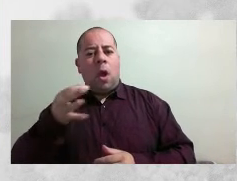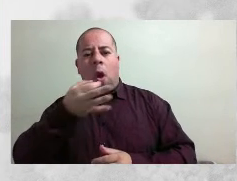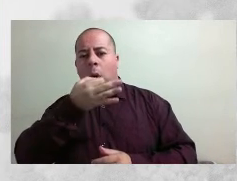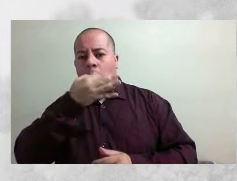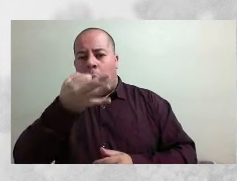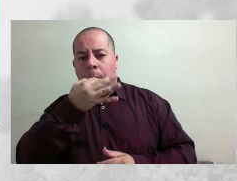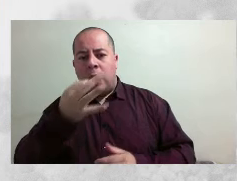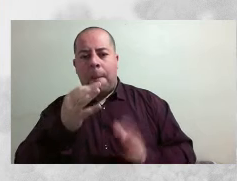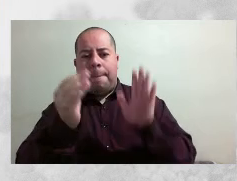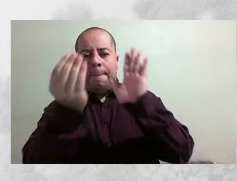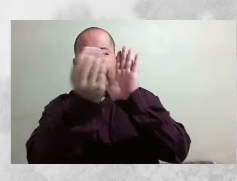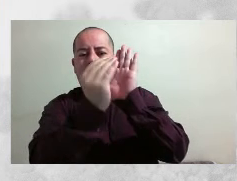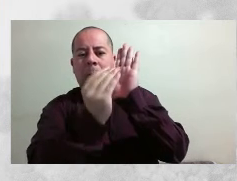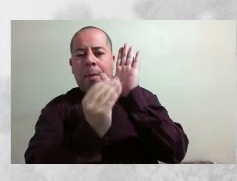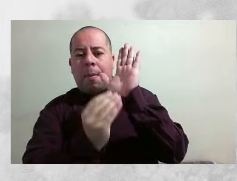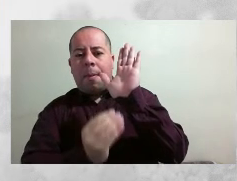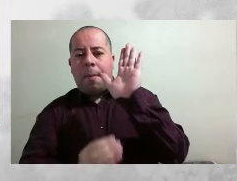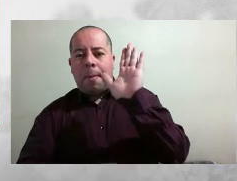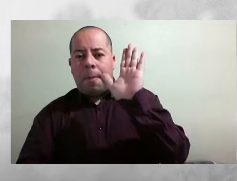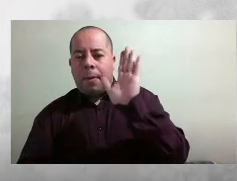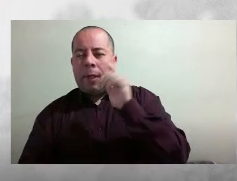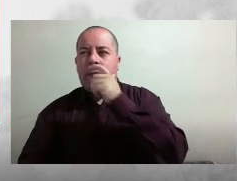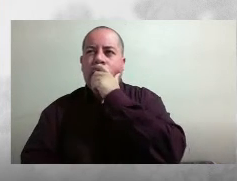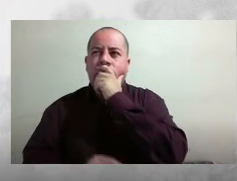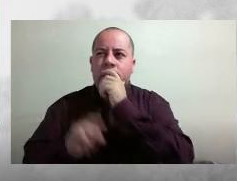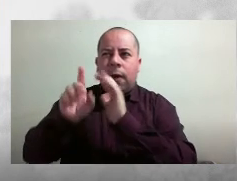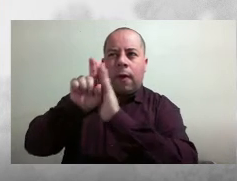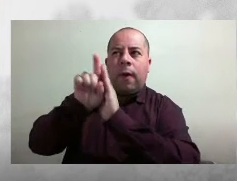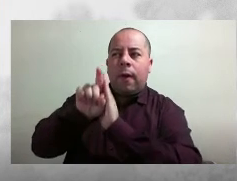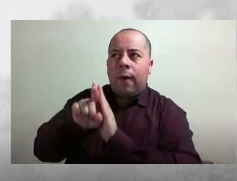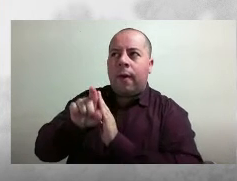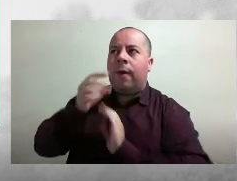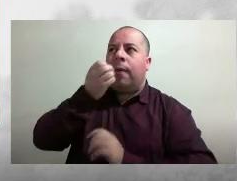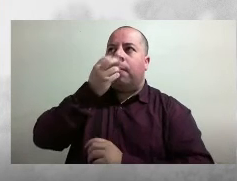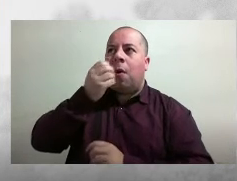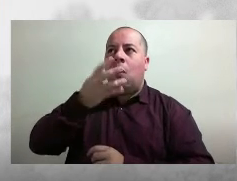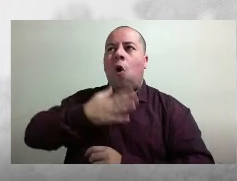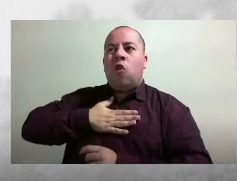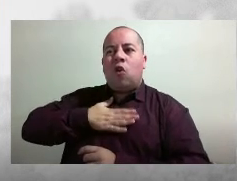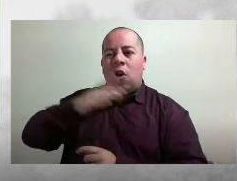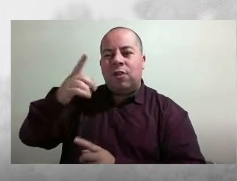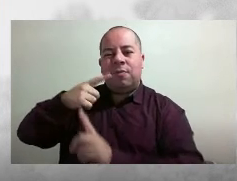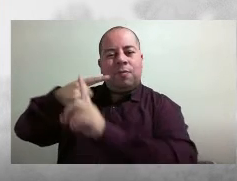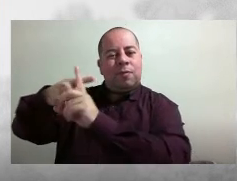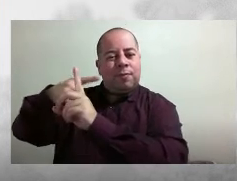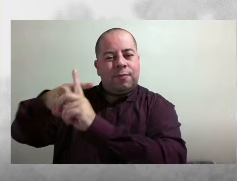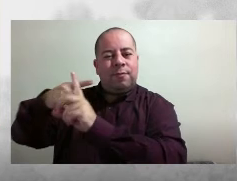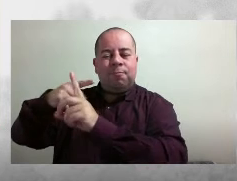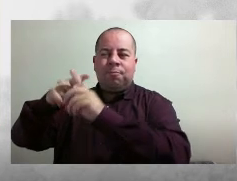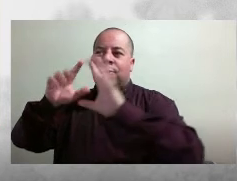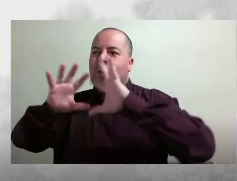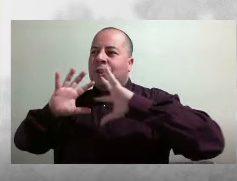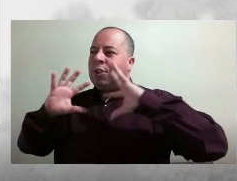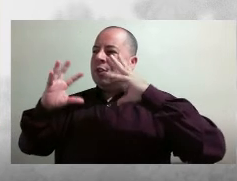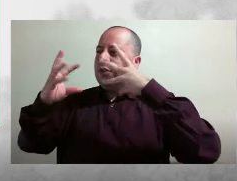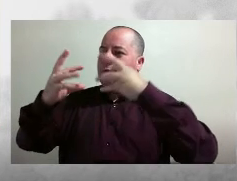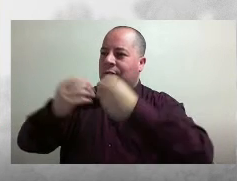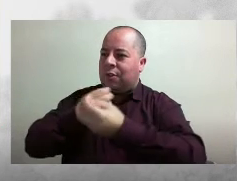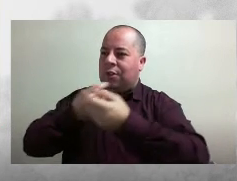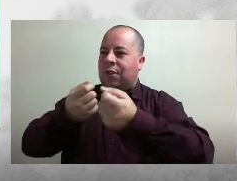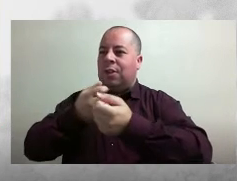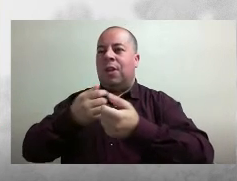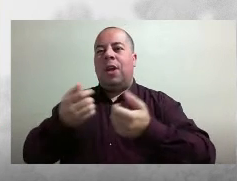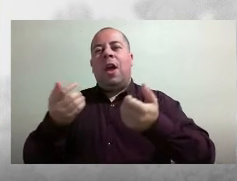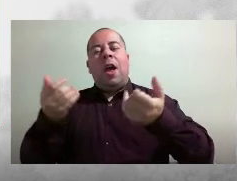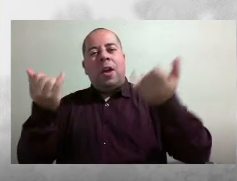em comentários na página, né? Então, a gente percebe que realmente está tendo um impacto positivo em todas as questões